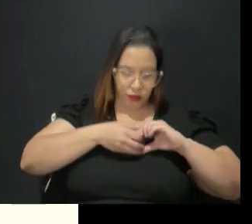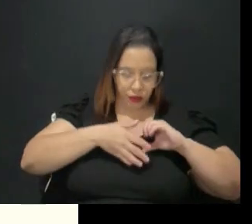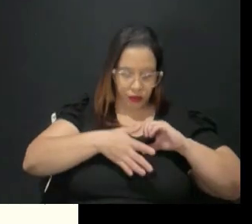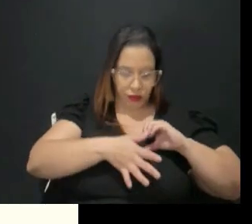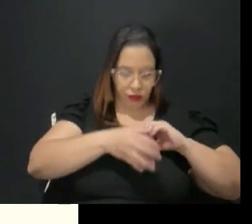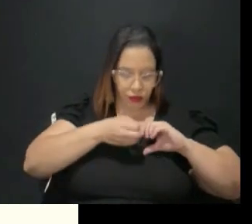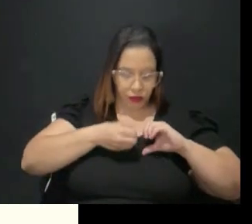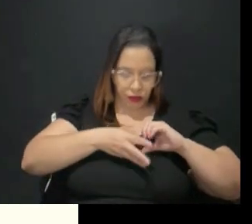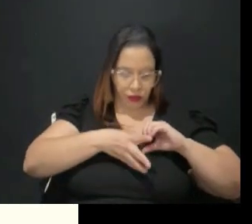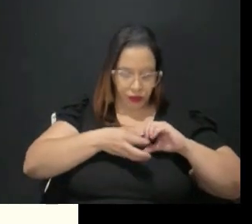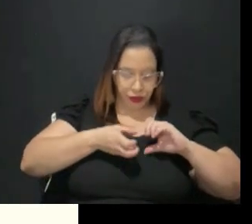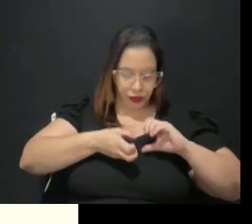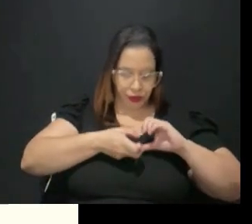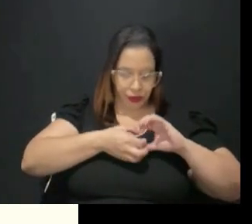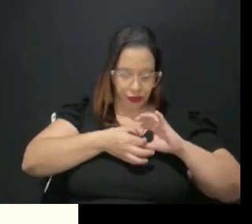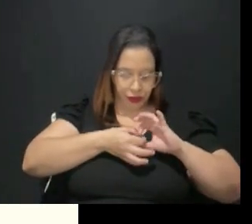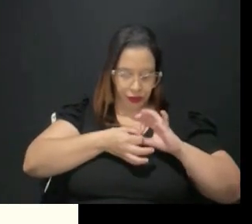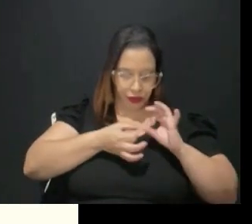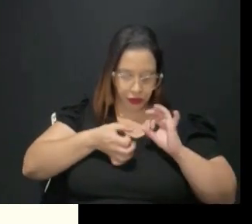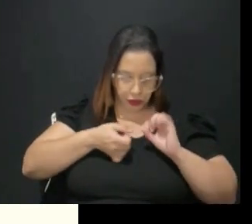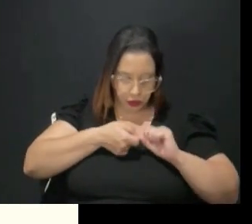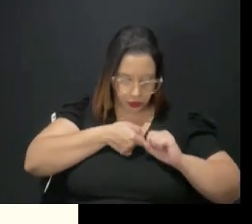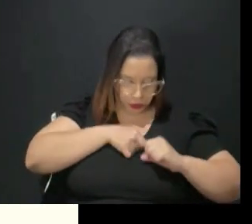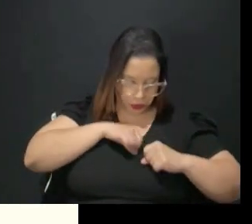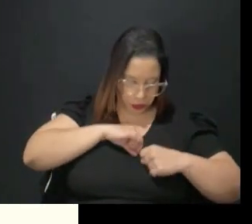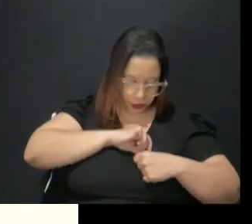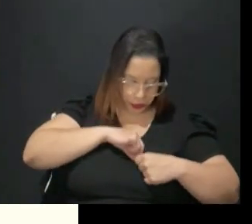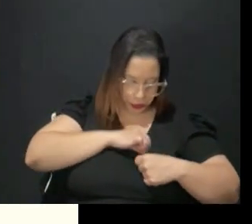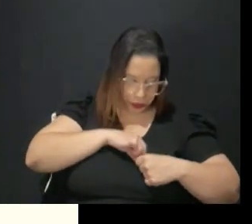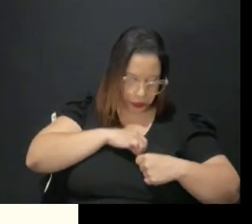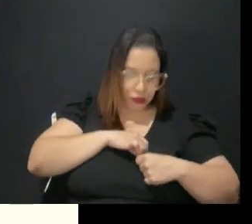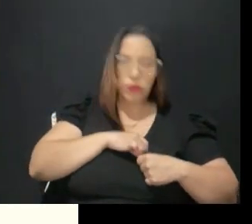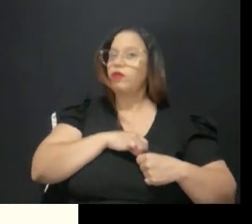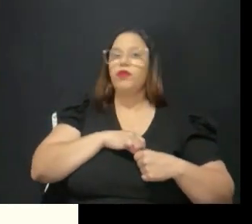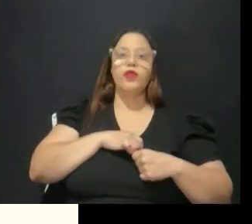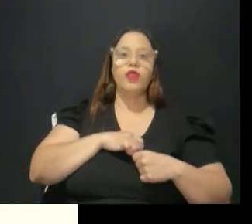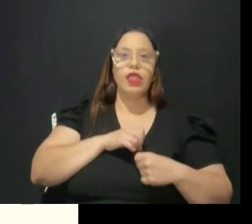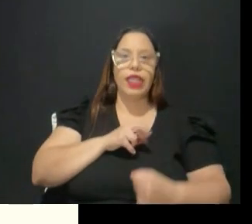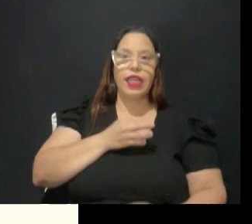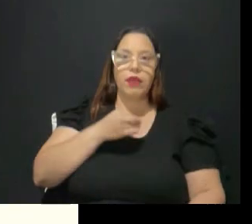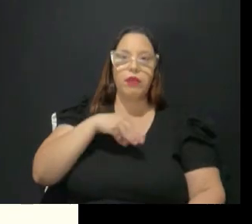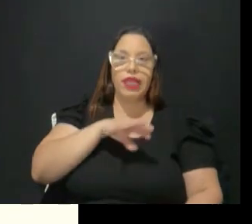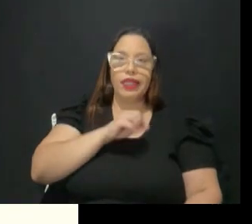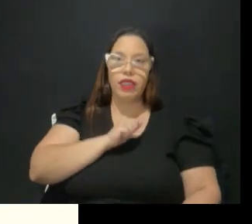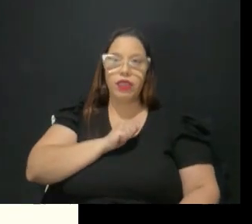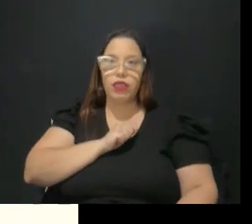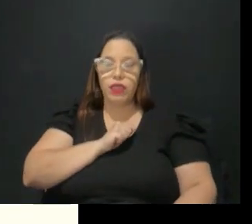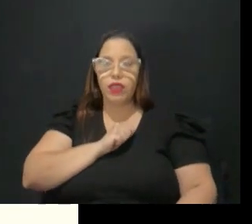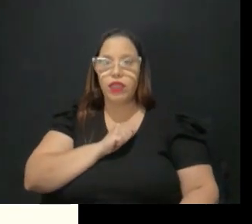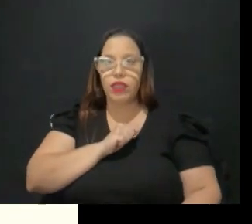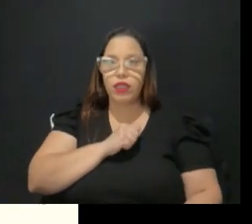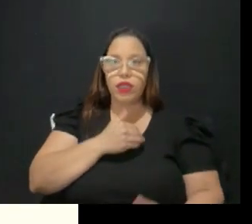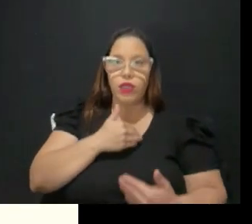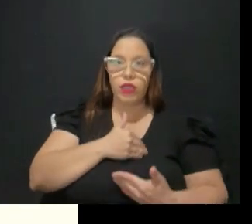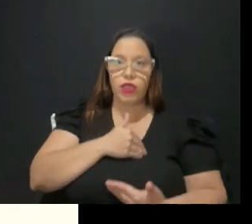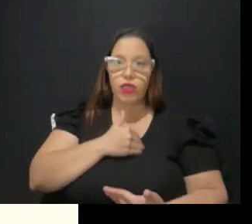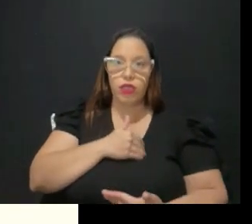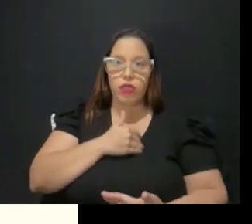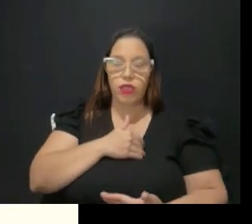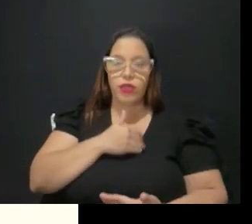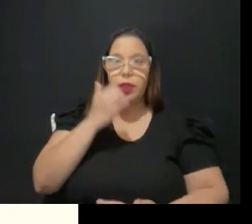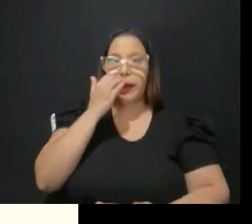né? E quando você tem uma obstrução dessas artérias, você tem uma isquemia, né, do coração,